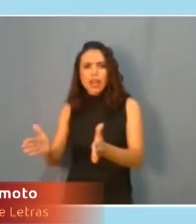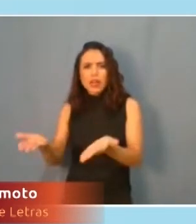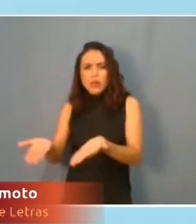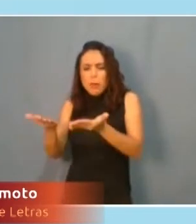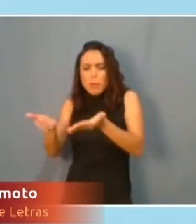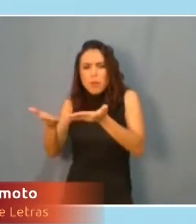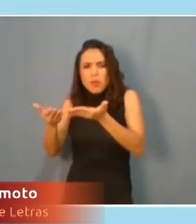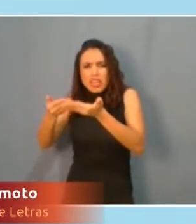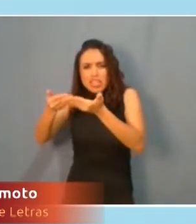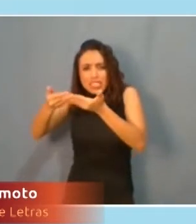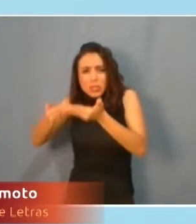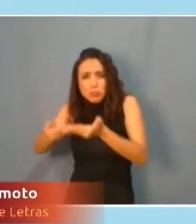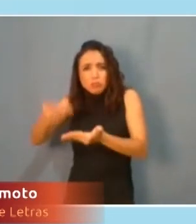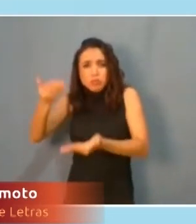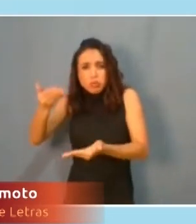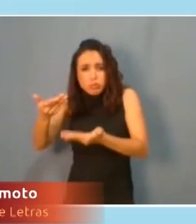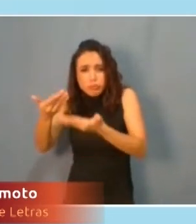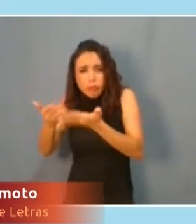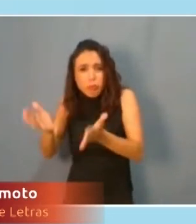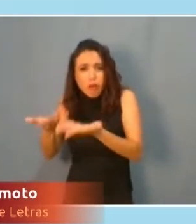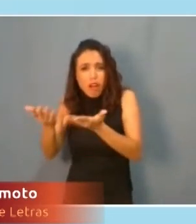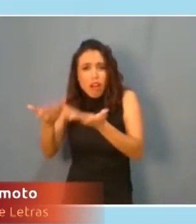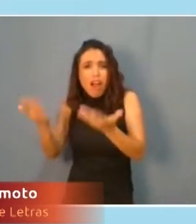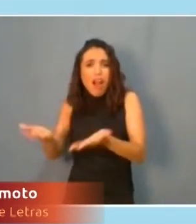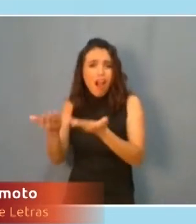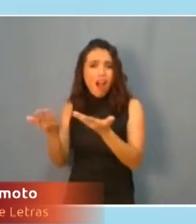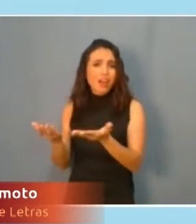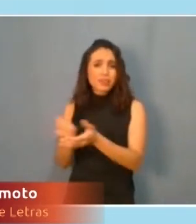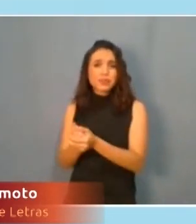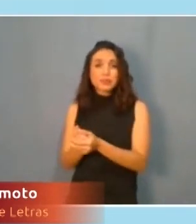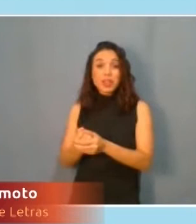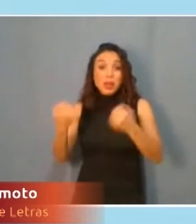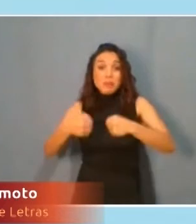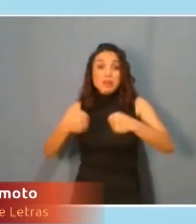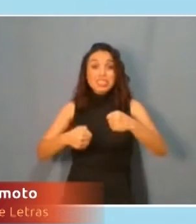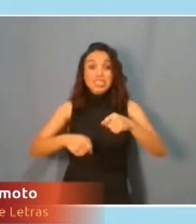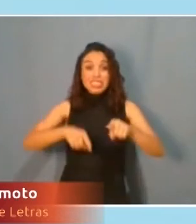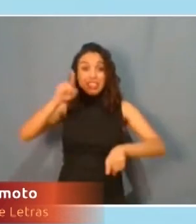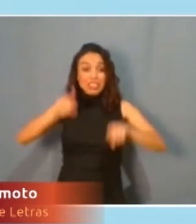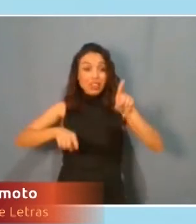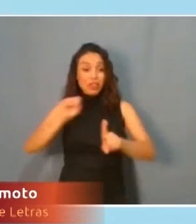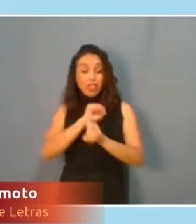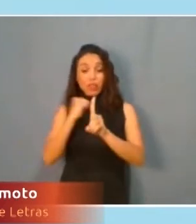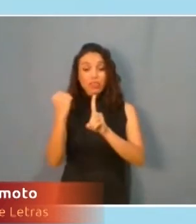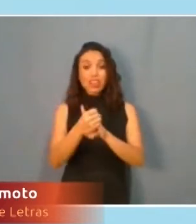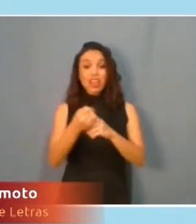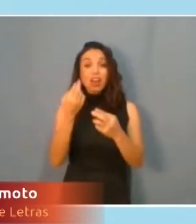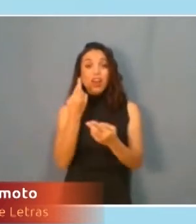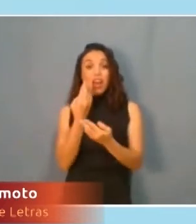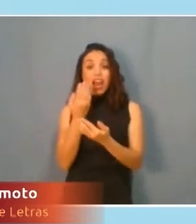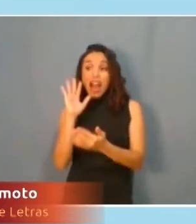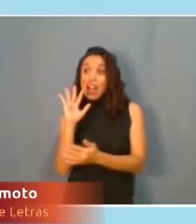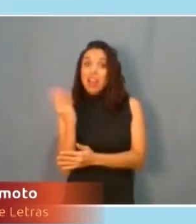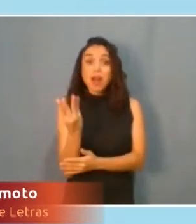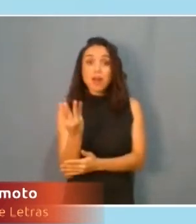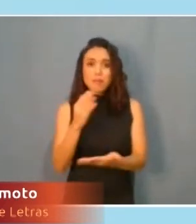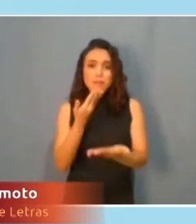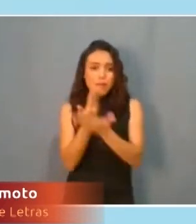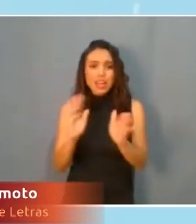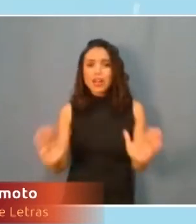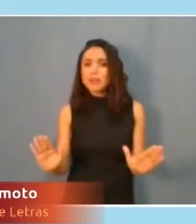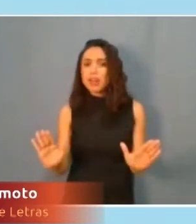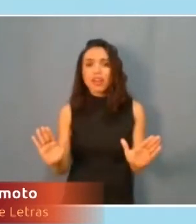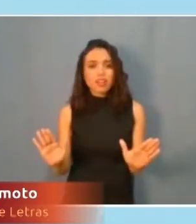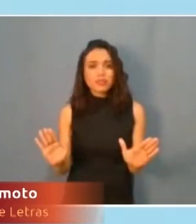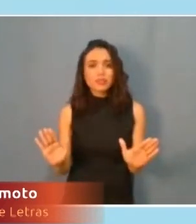atacar as desigualdades. Uma coisa leva a outra. Então, a gente tem que começar, né, pela raiz do problema. E essa raiz está dada.